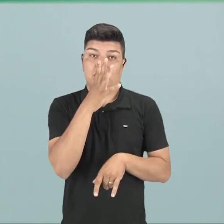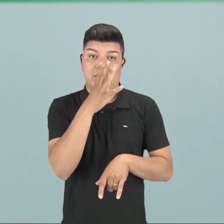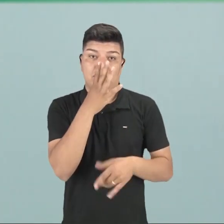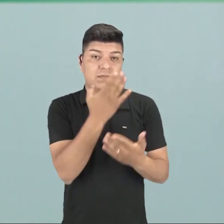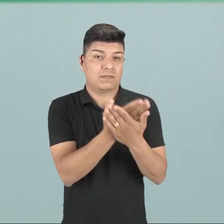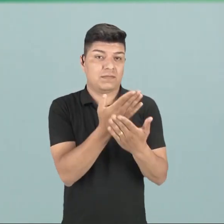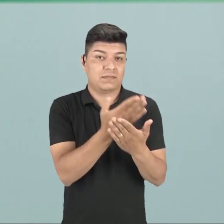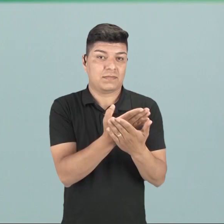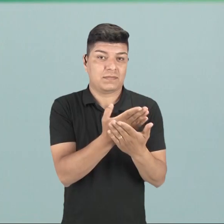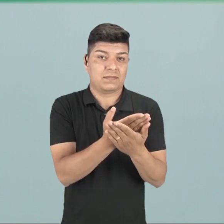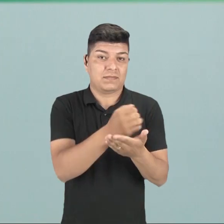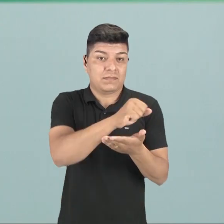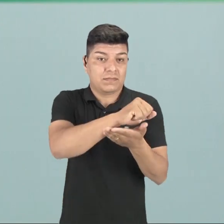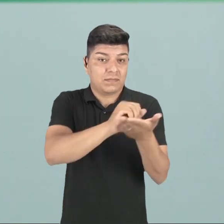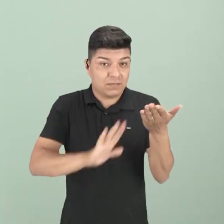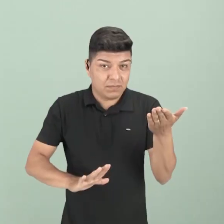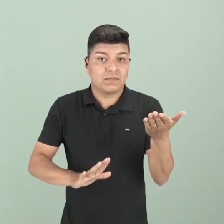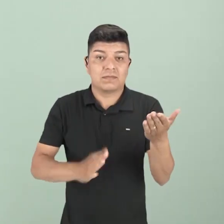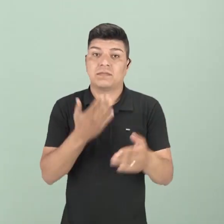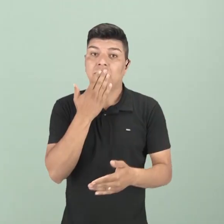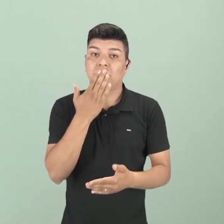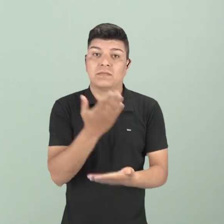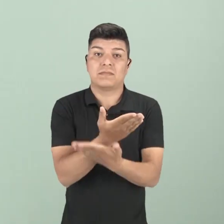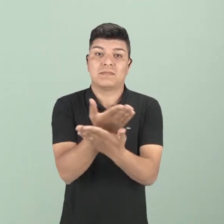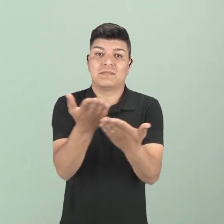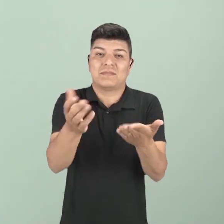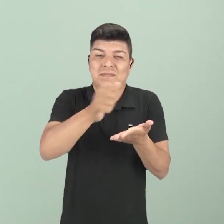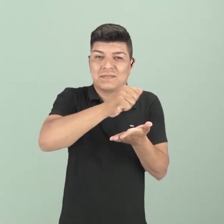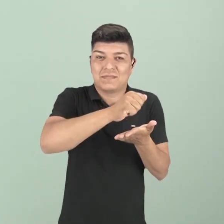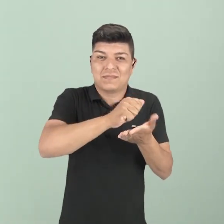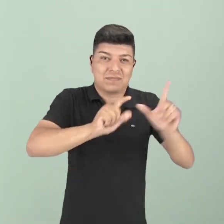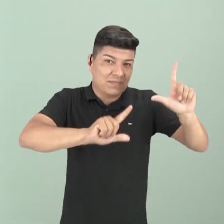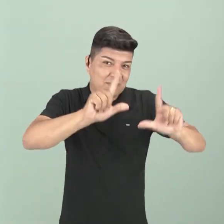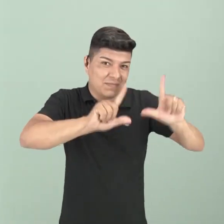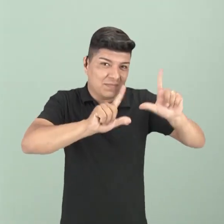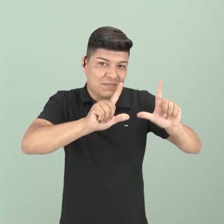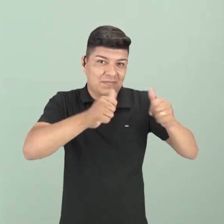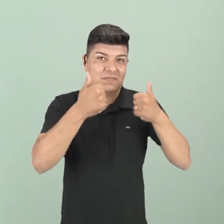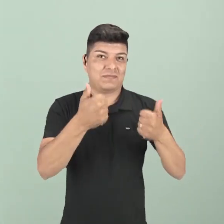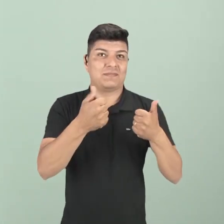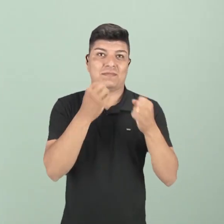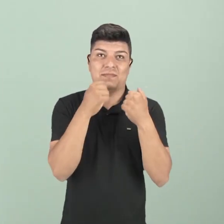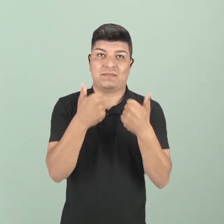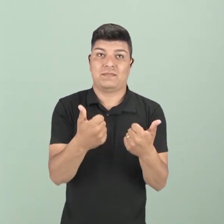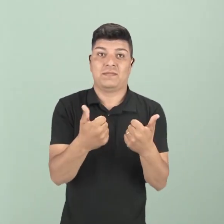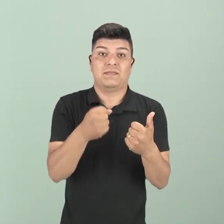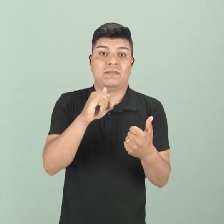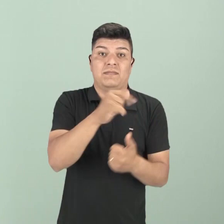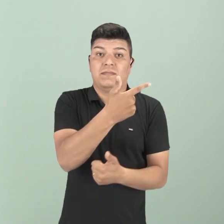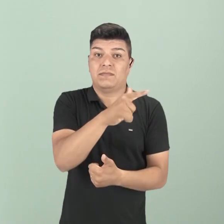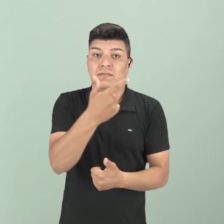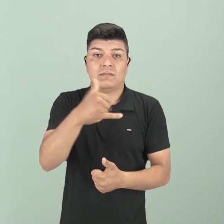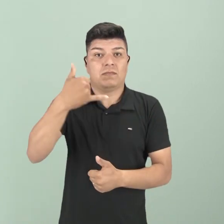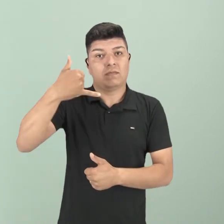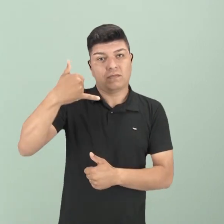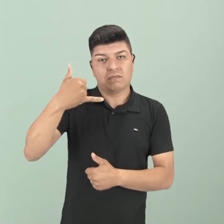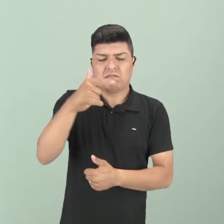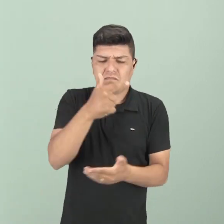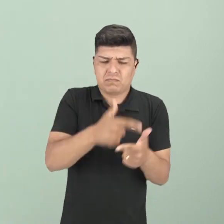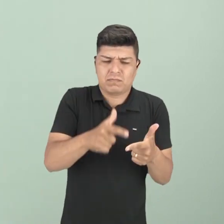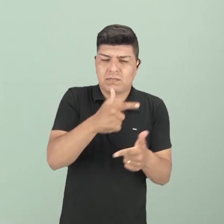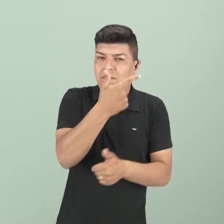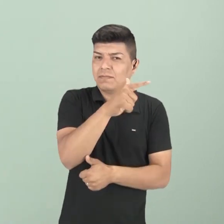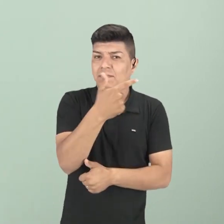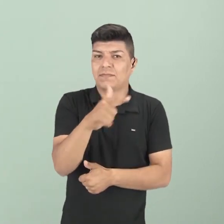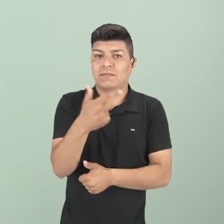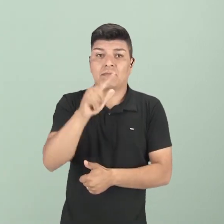já já eu vou passar uma atividade e eu vou pedir para você registrar na telinha, tudo bem? Se não tiver o celular, não tem problema.